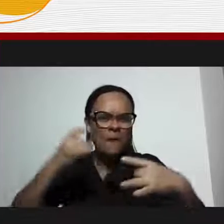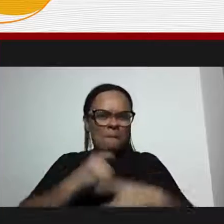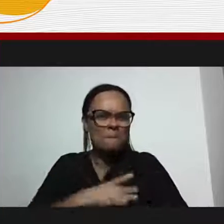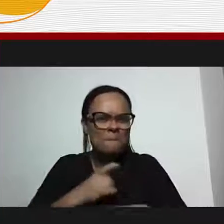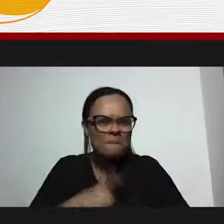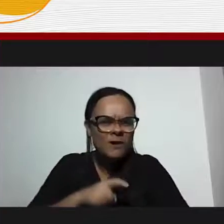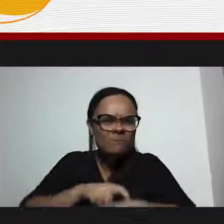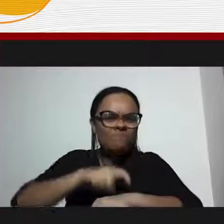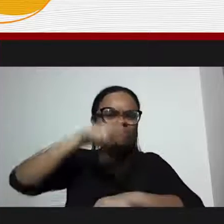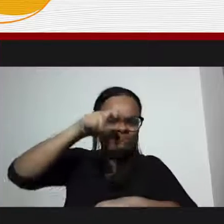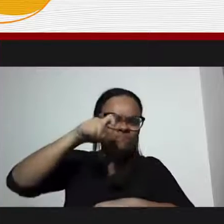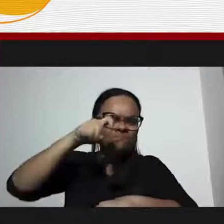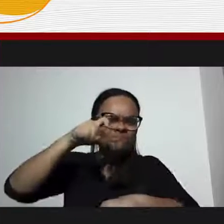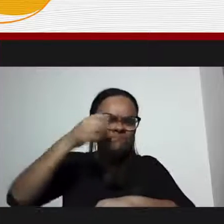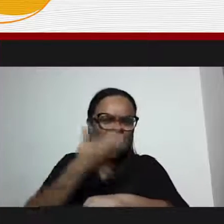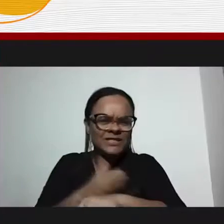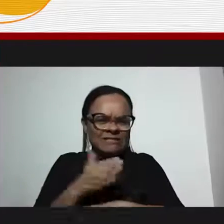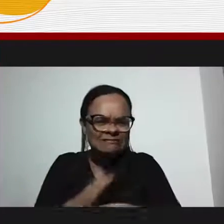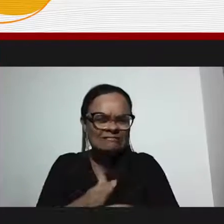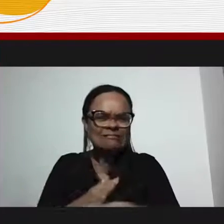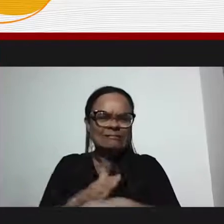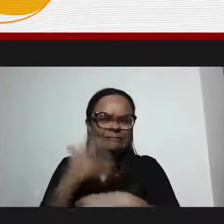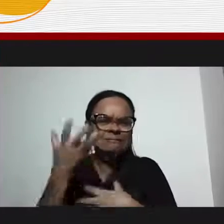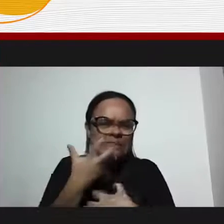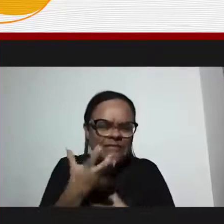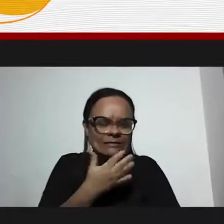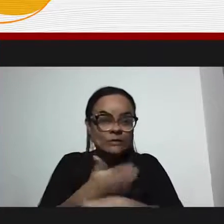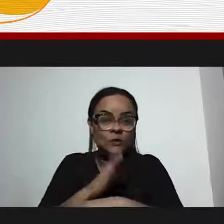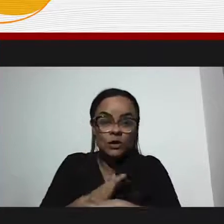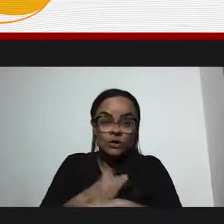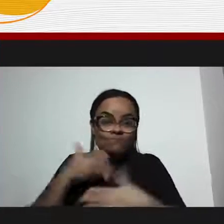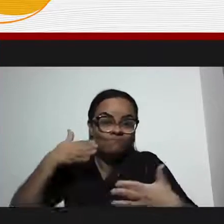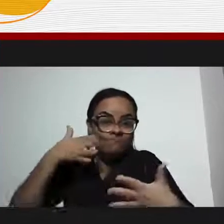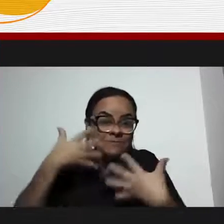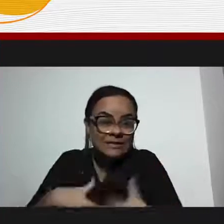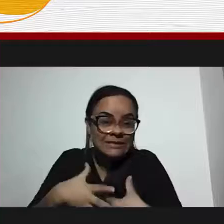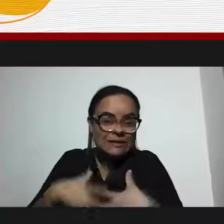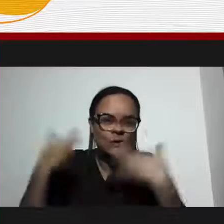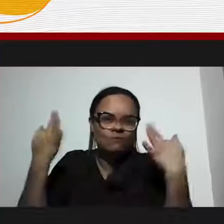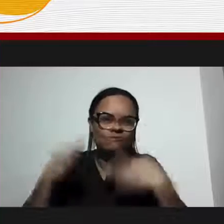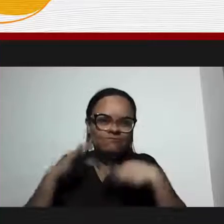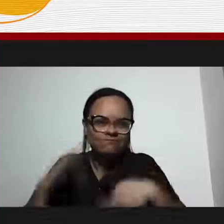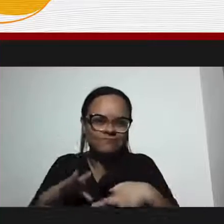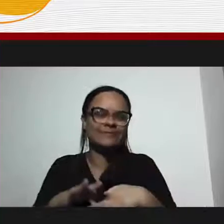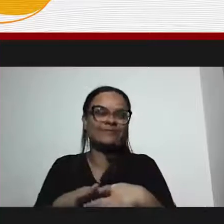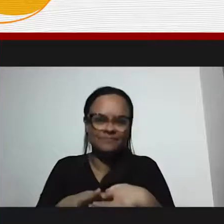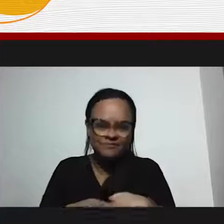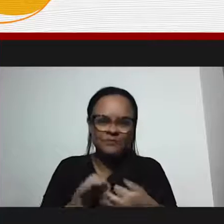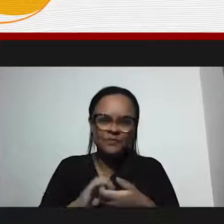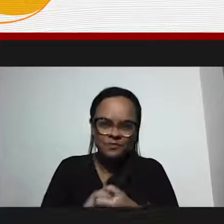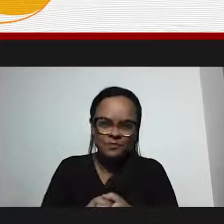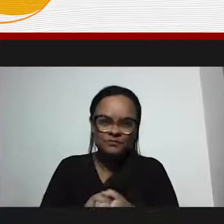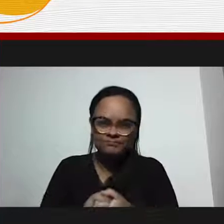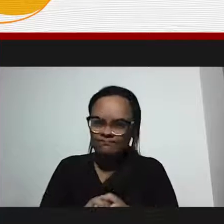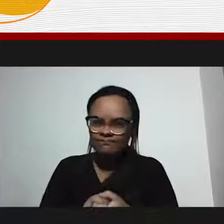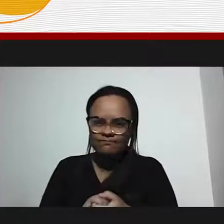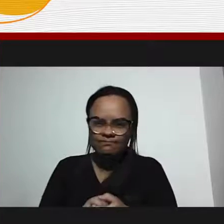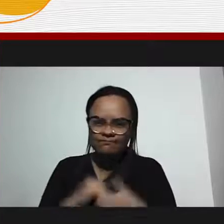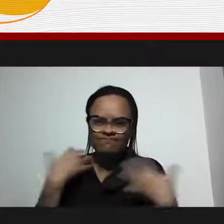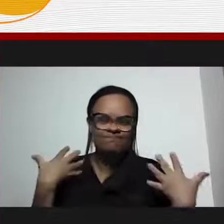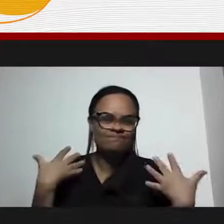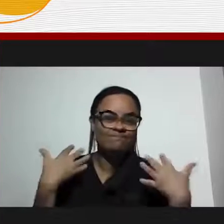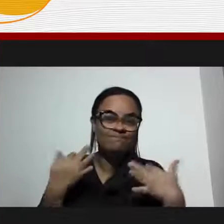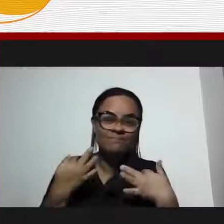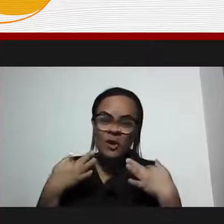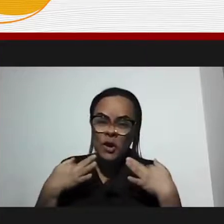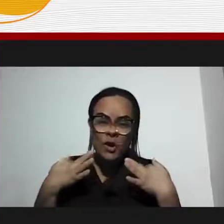momentos que você ficou sem treinar e você querendo treinar e você não podia treinar por causa de lesões. Então, foi muito, muito dolorido mesmo. E